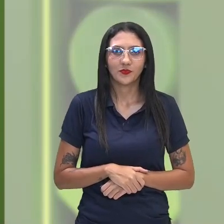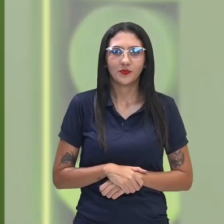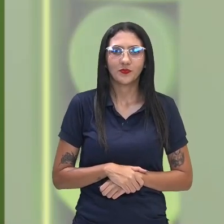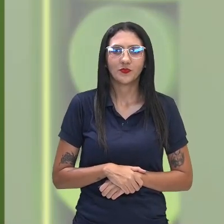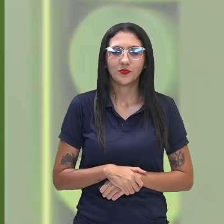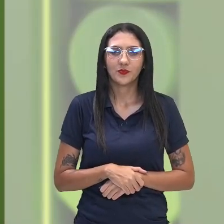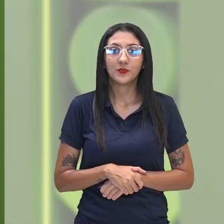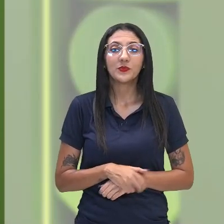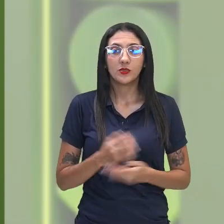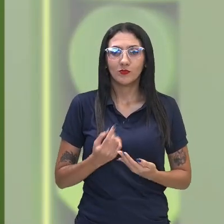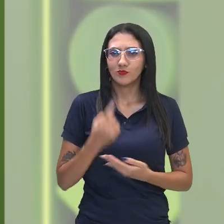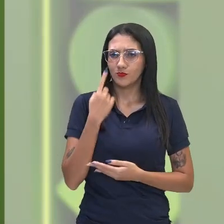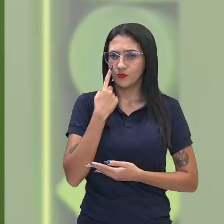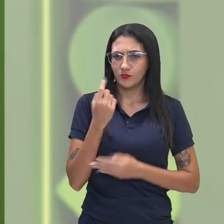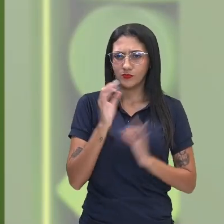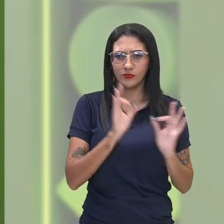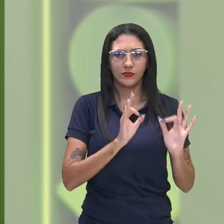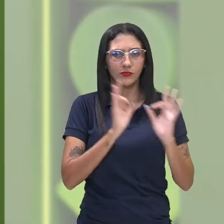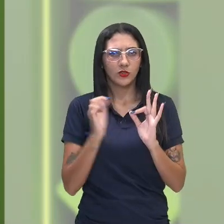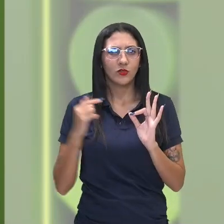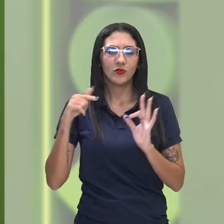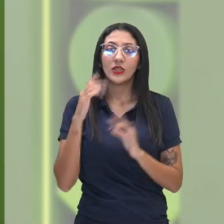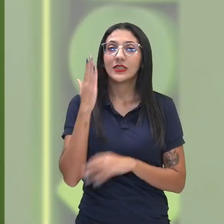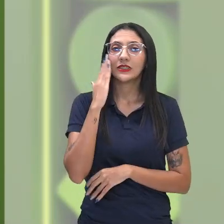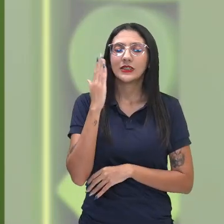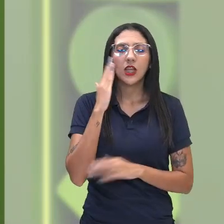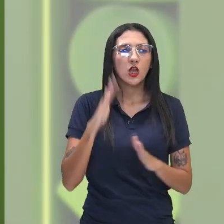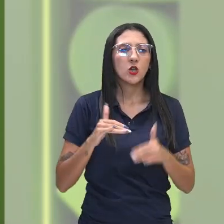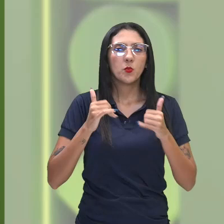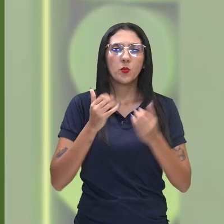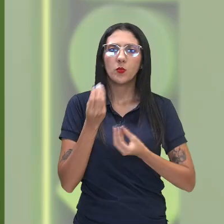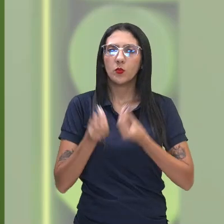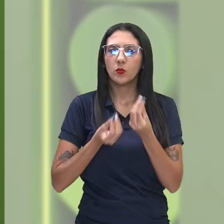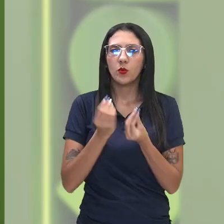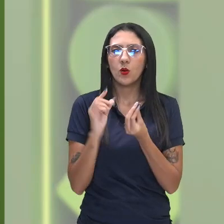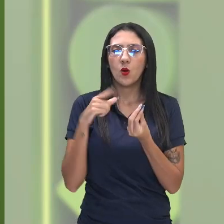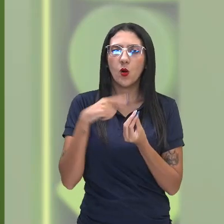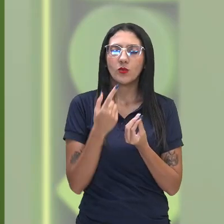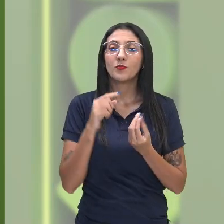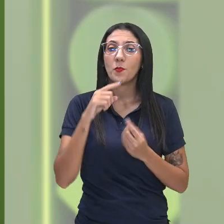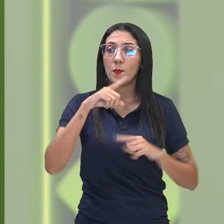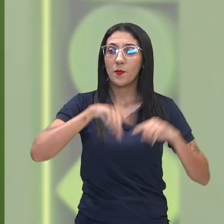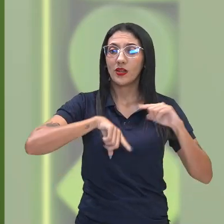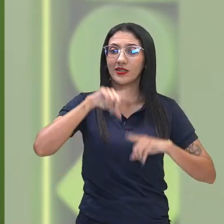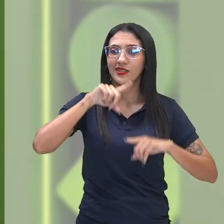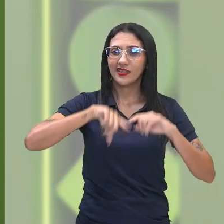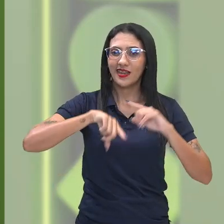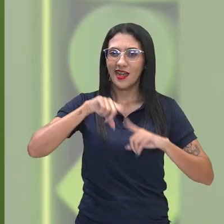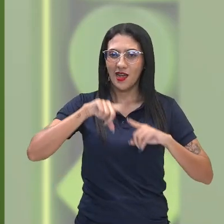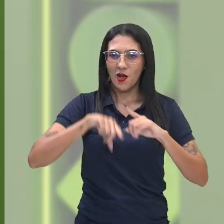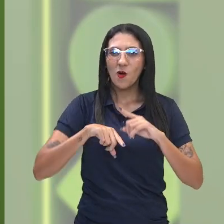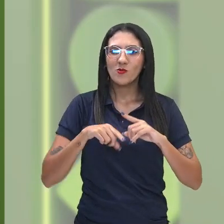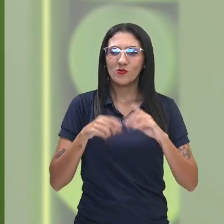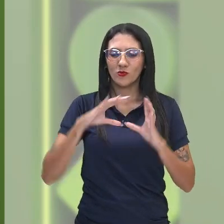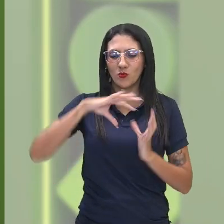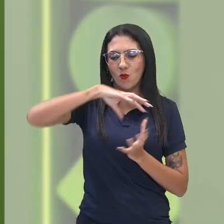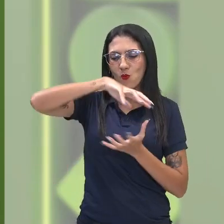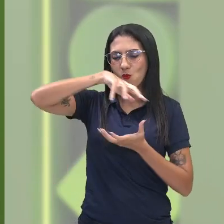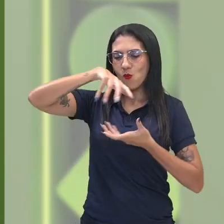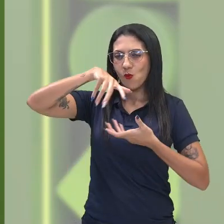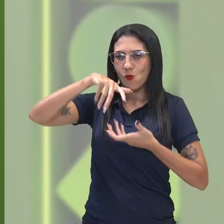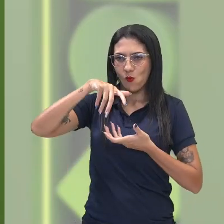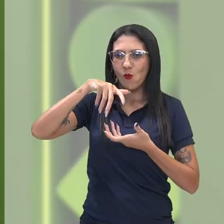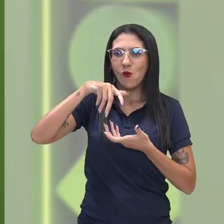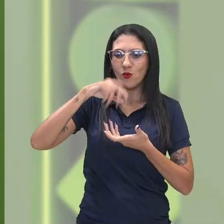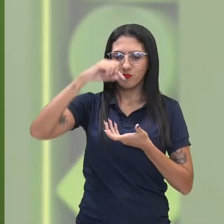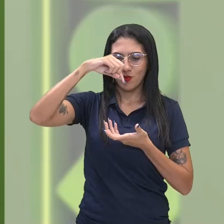gente pôde compreender um pouco melhor dessa dinâmica dos vulcões, né? A gente viu ali que esse material que vem do manto da Terra, né? Que é um material